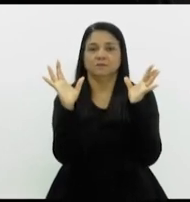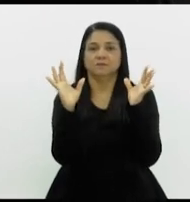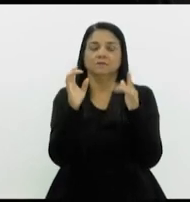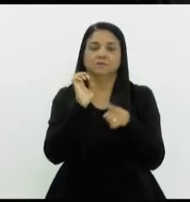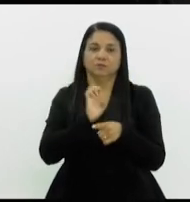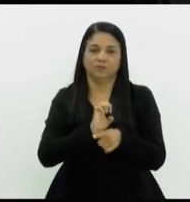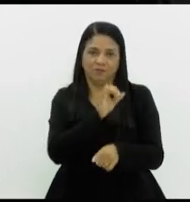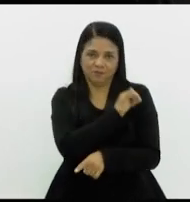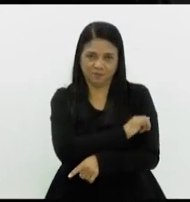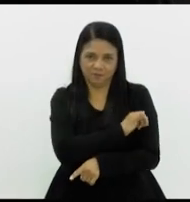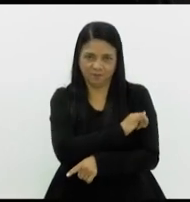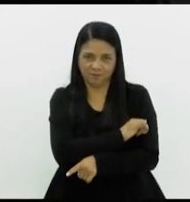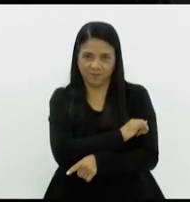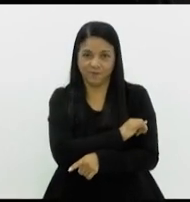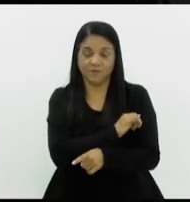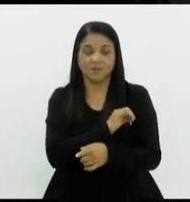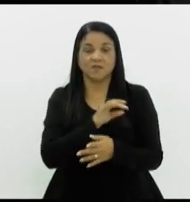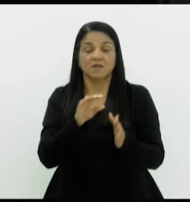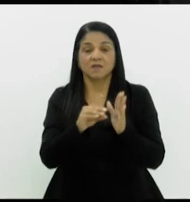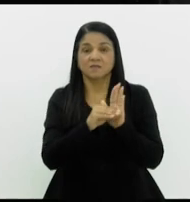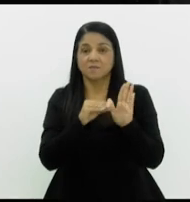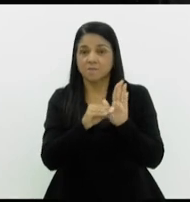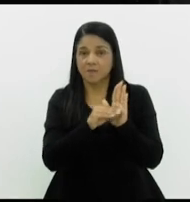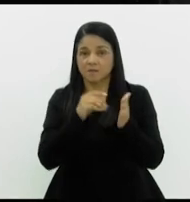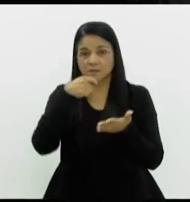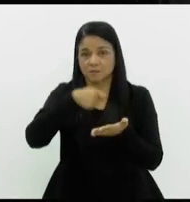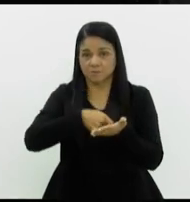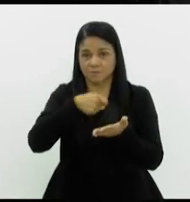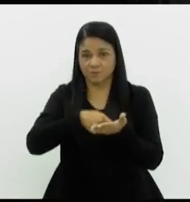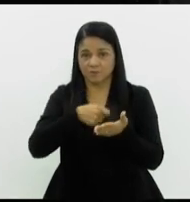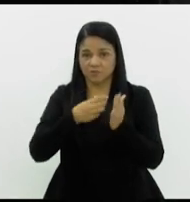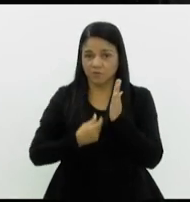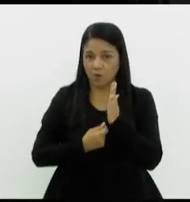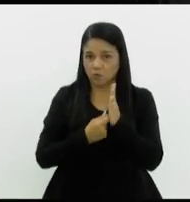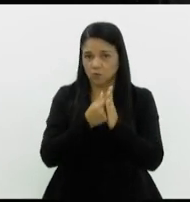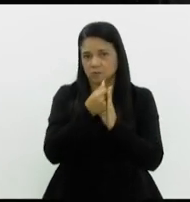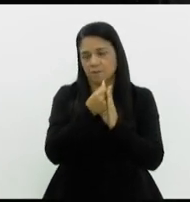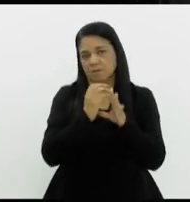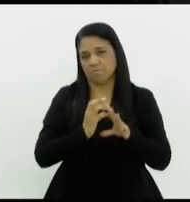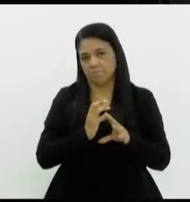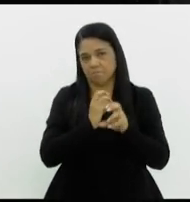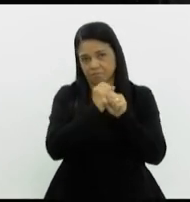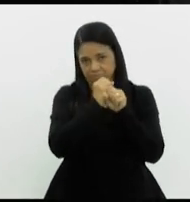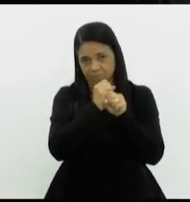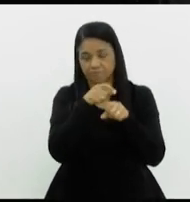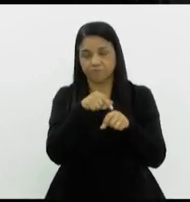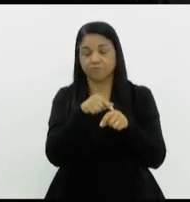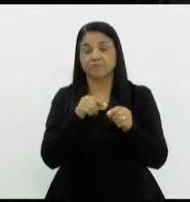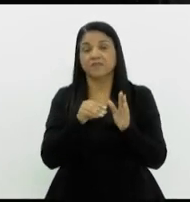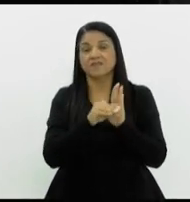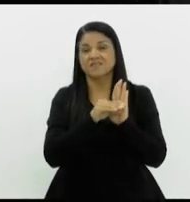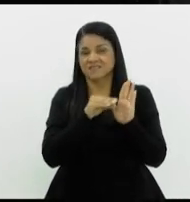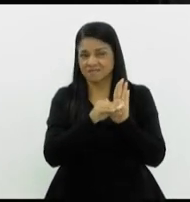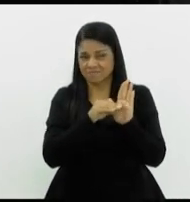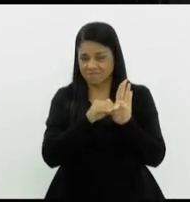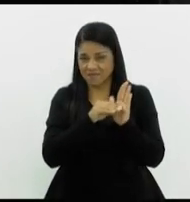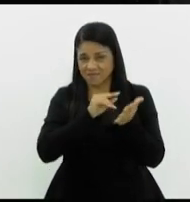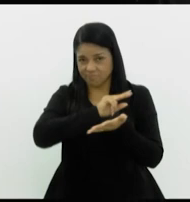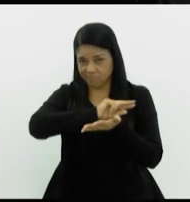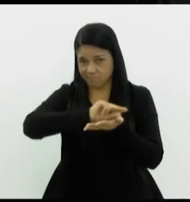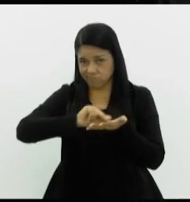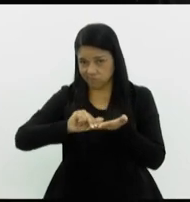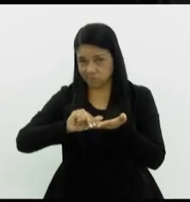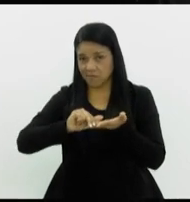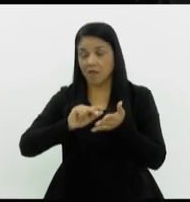As emendas impositivas ao orçamento. Essas emendas